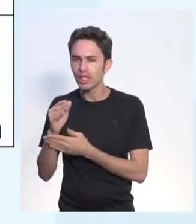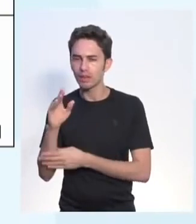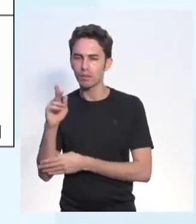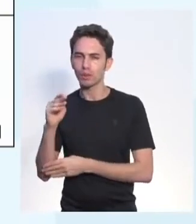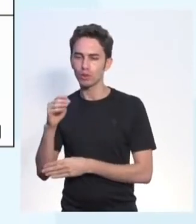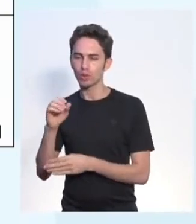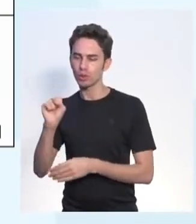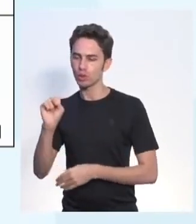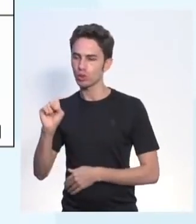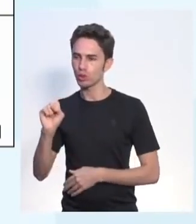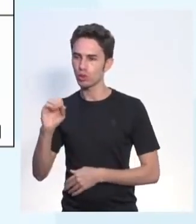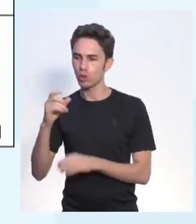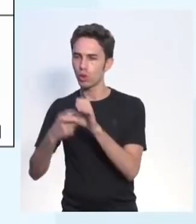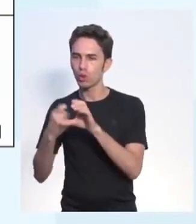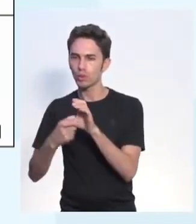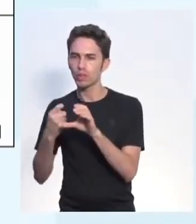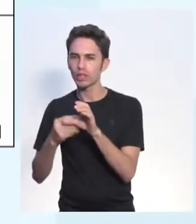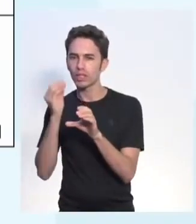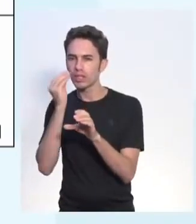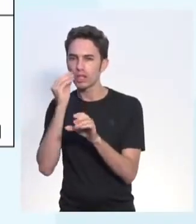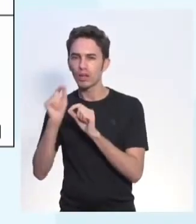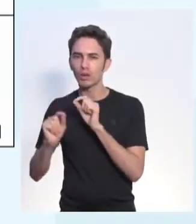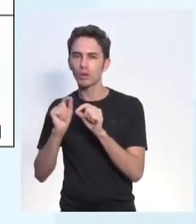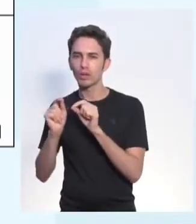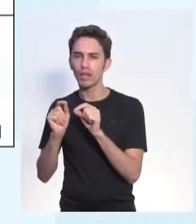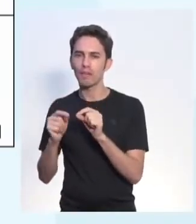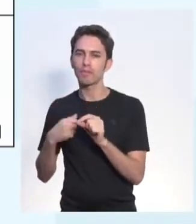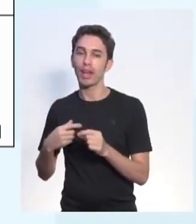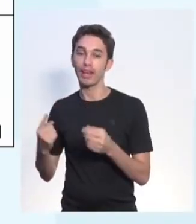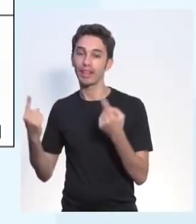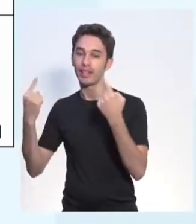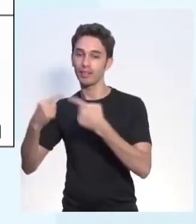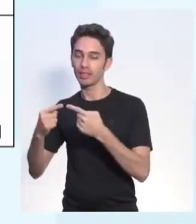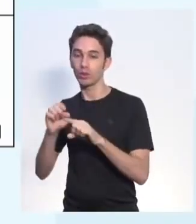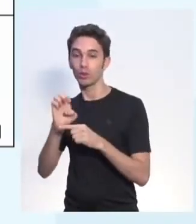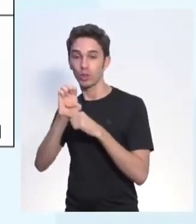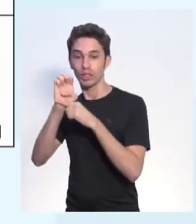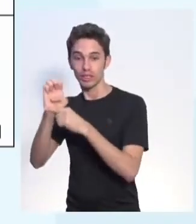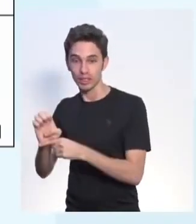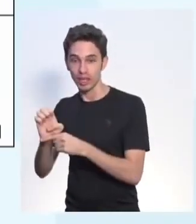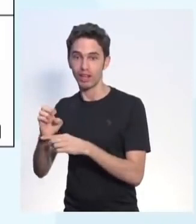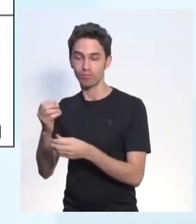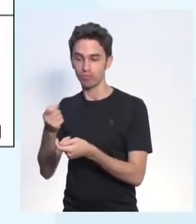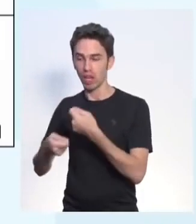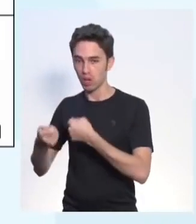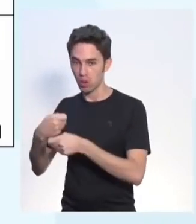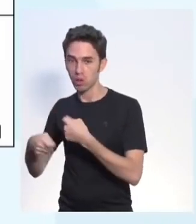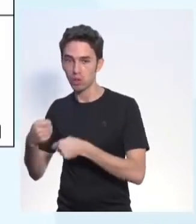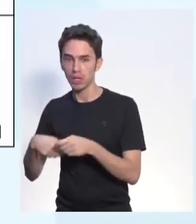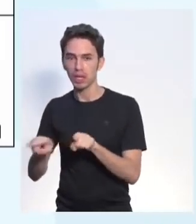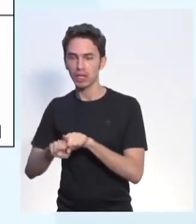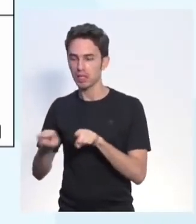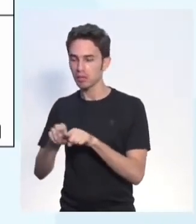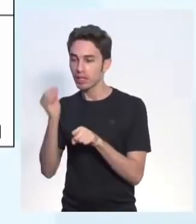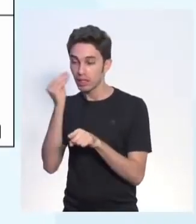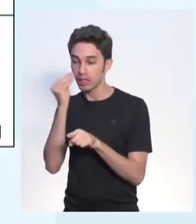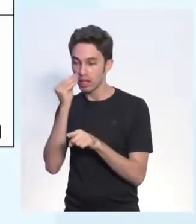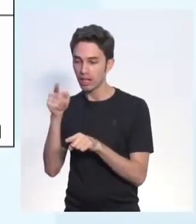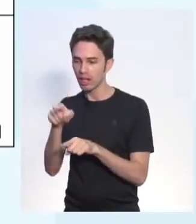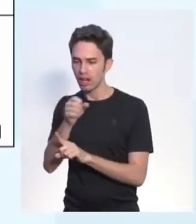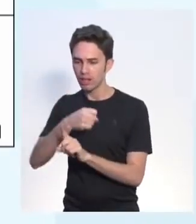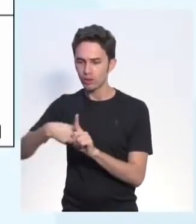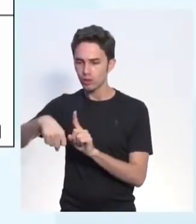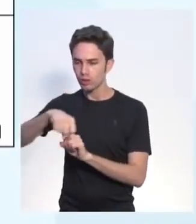pela intervenção do Estado na economia e aí também o igualitarismo social. Lembrando